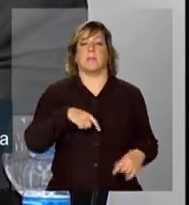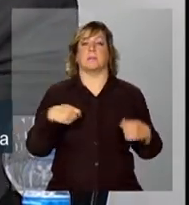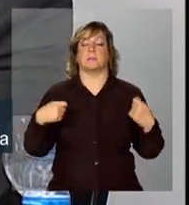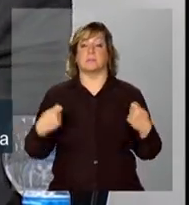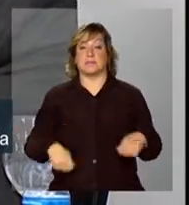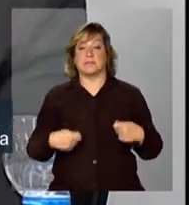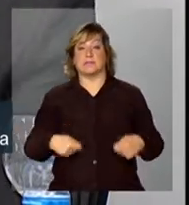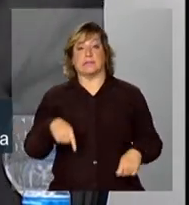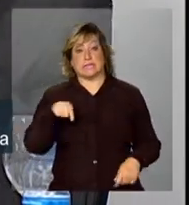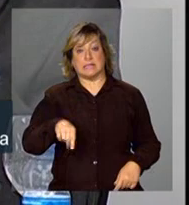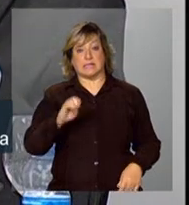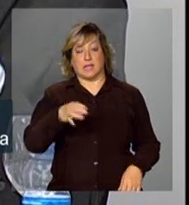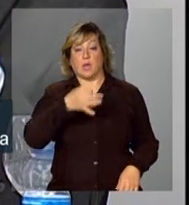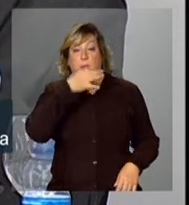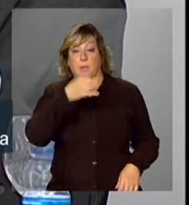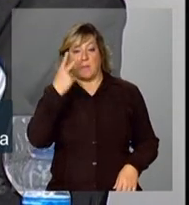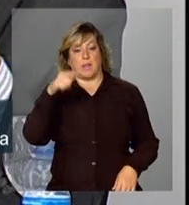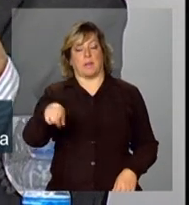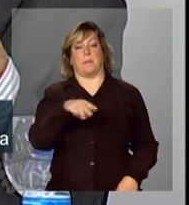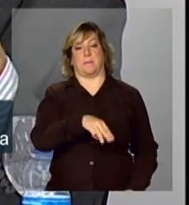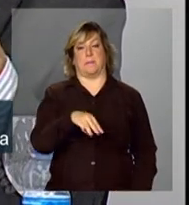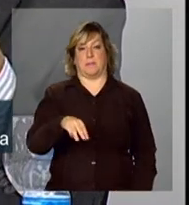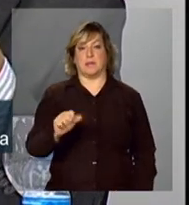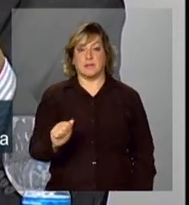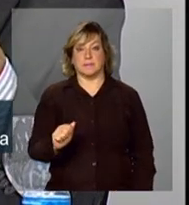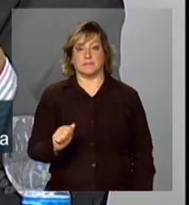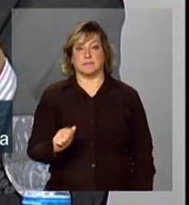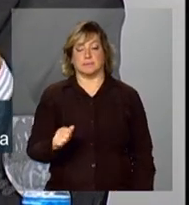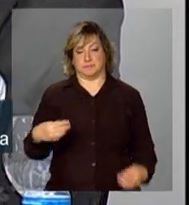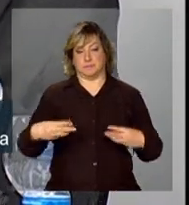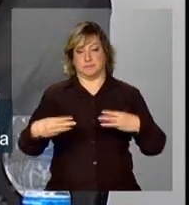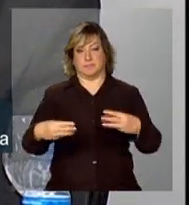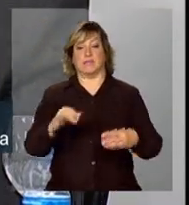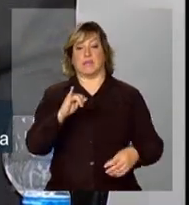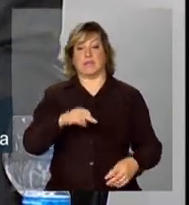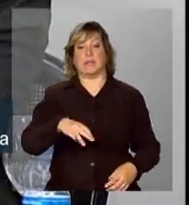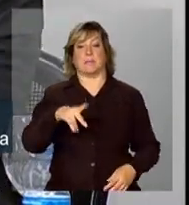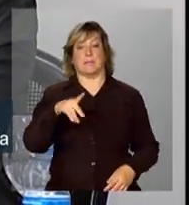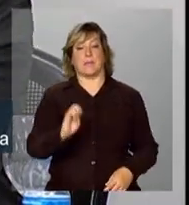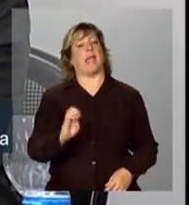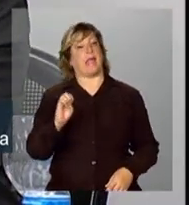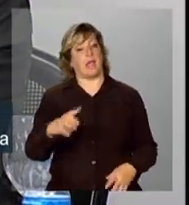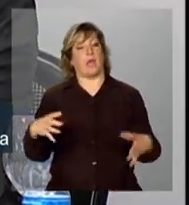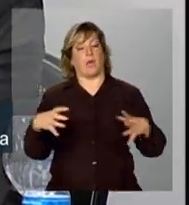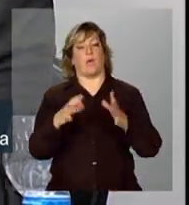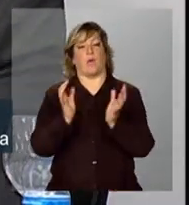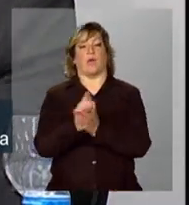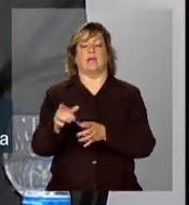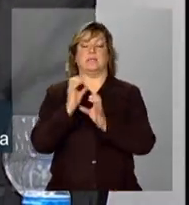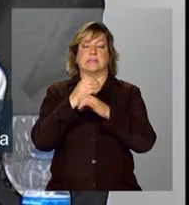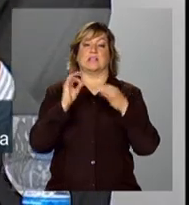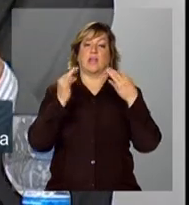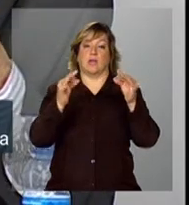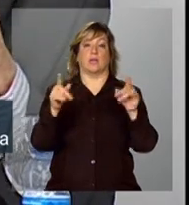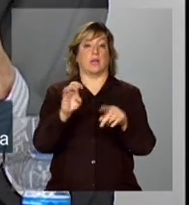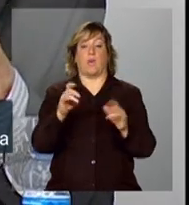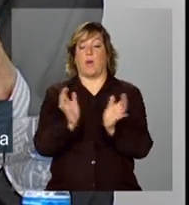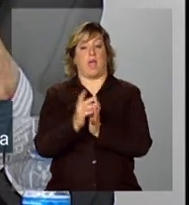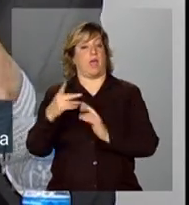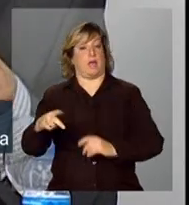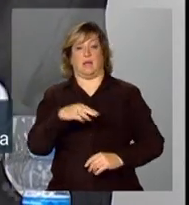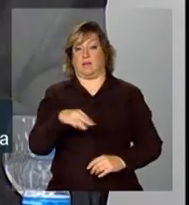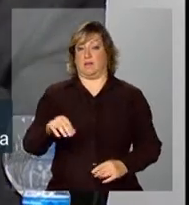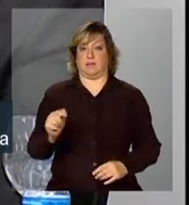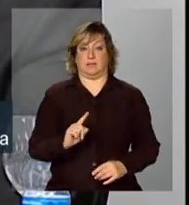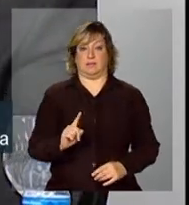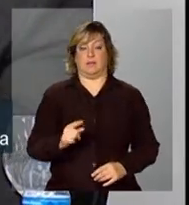a proposta para o Ministério do Meio Ambiente, o INPE é um órgão do Ministério de Ciência e Tecnologia, não é um órgão do Ministério do Meio Ambiente, a